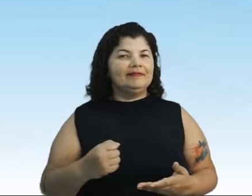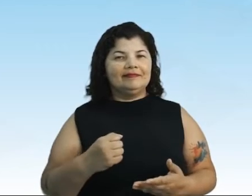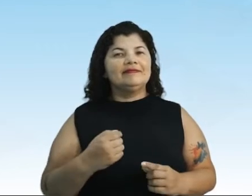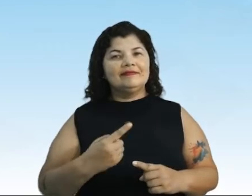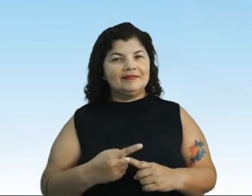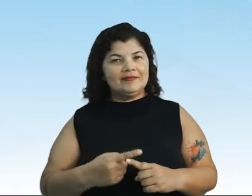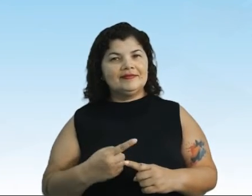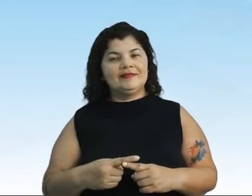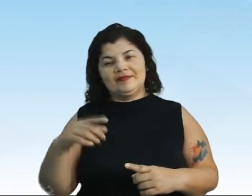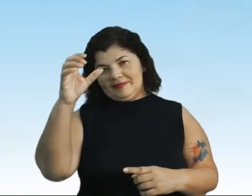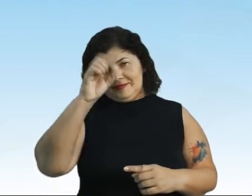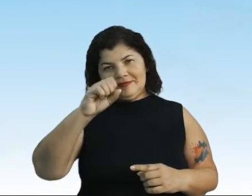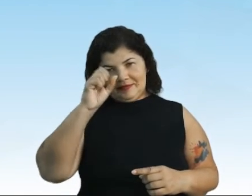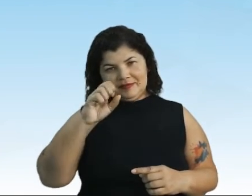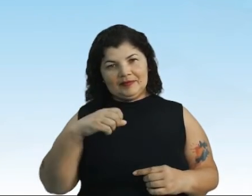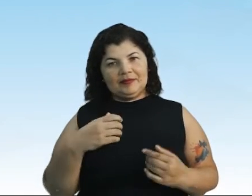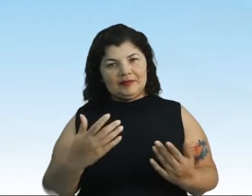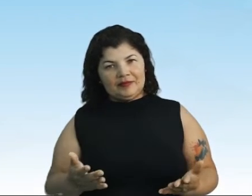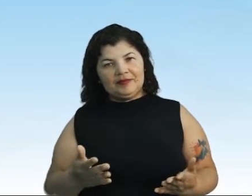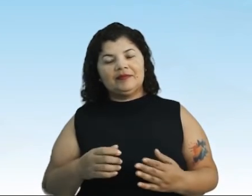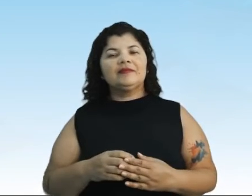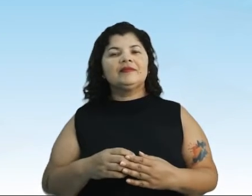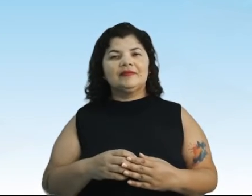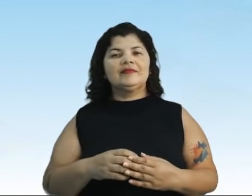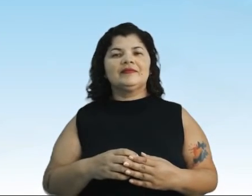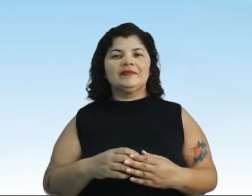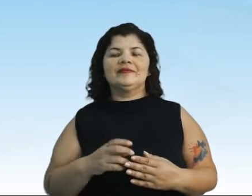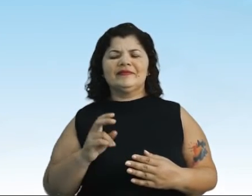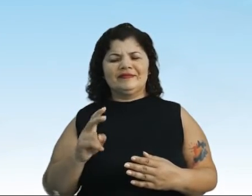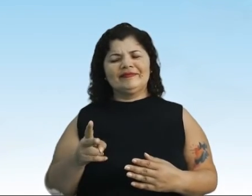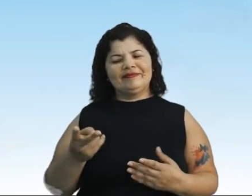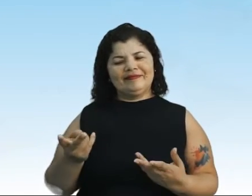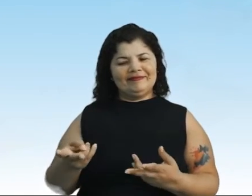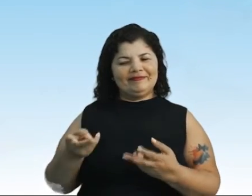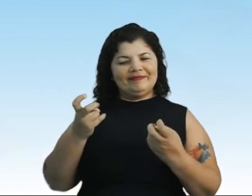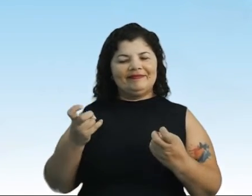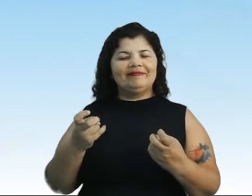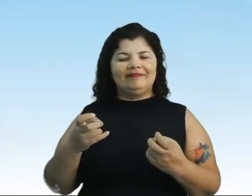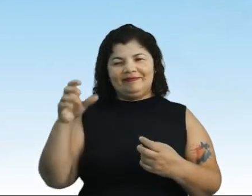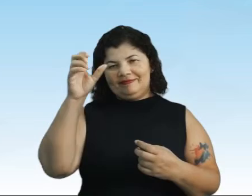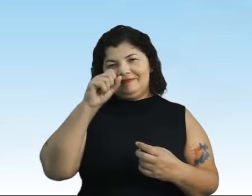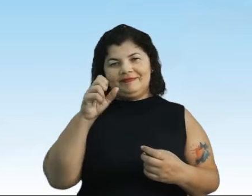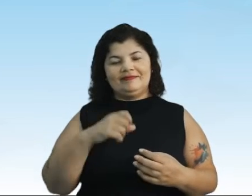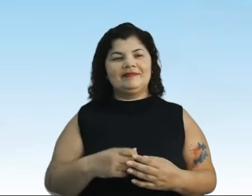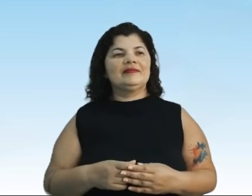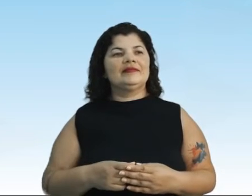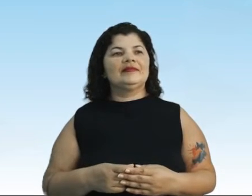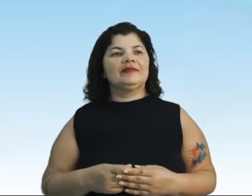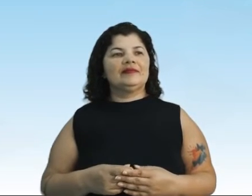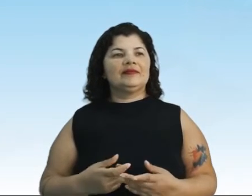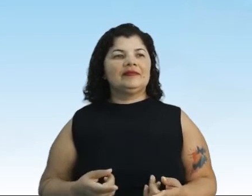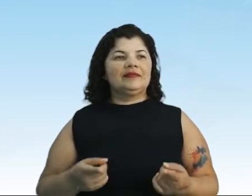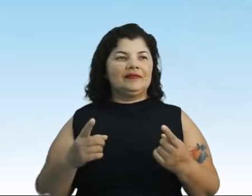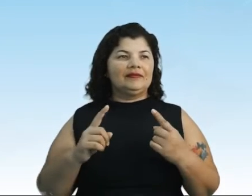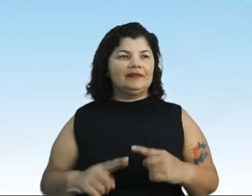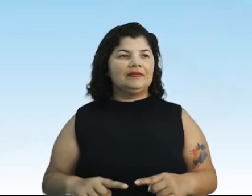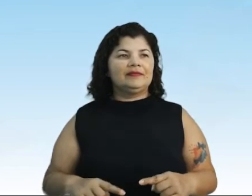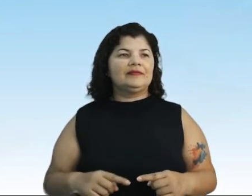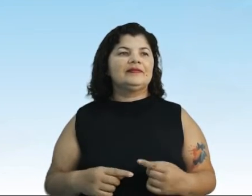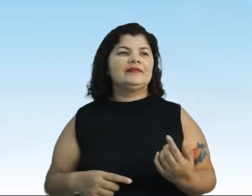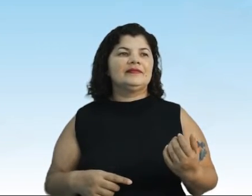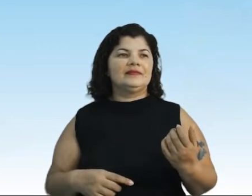porque eu aprendi a cozinhar. Eu vi lá um tutorial e já estou expert. E agora, number 7, I can